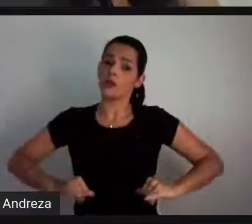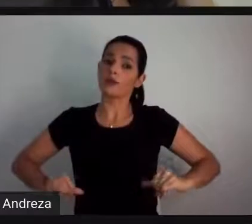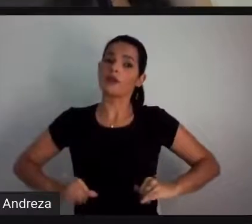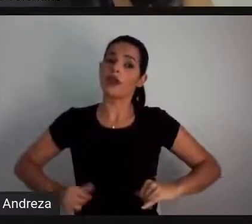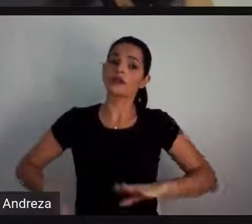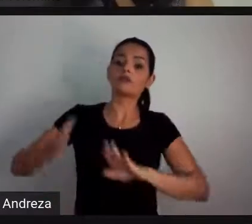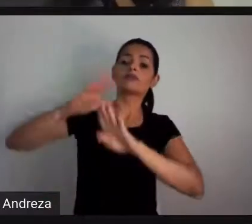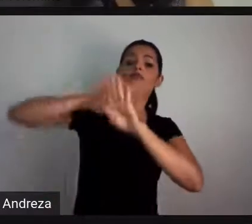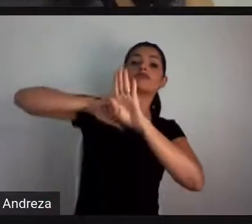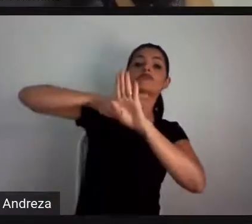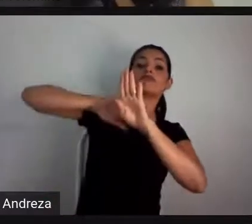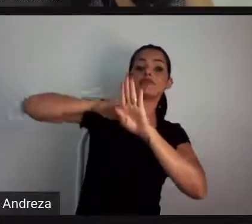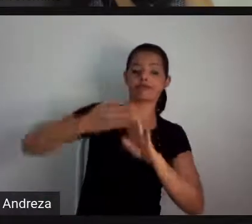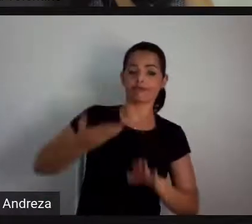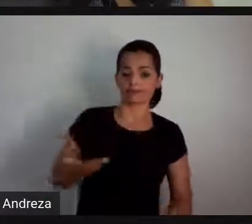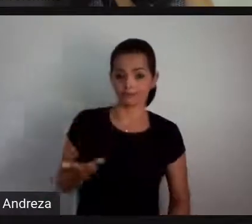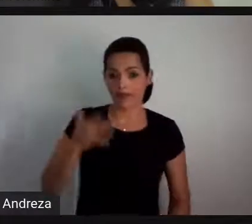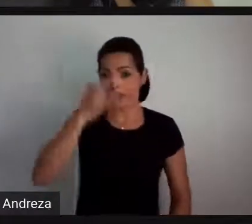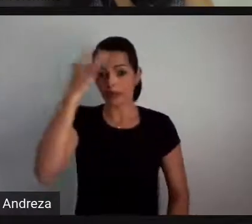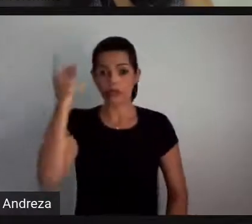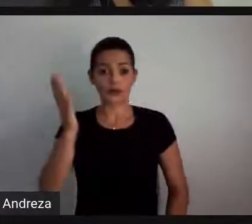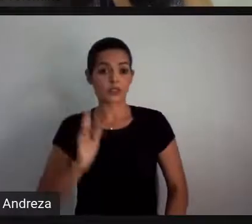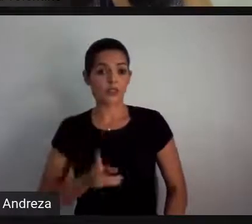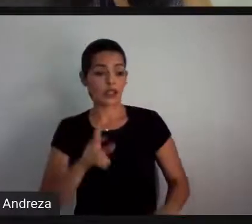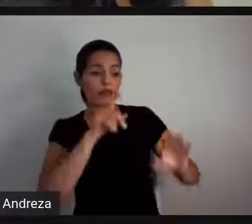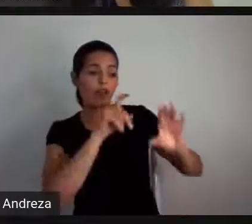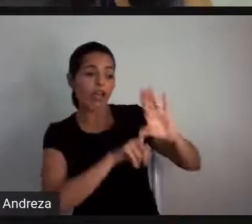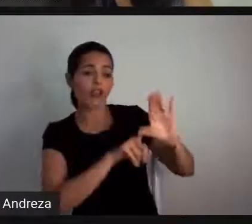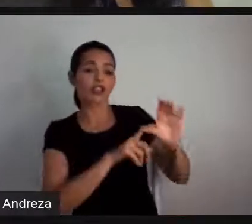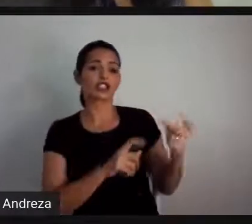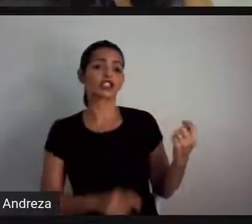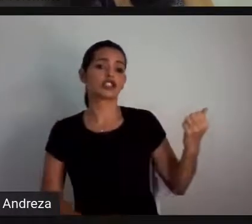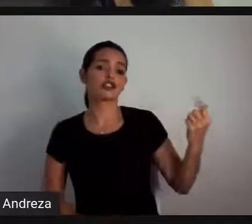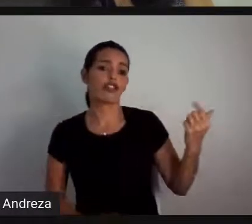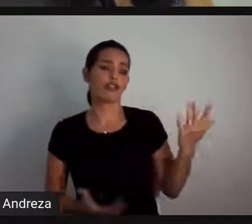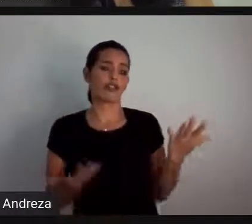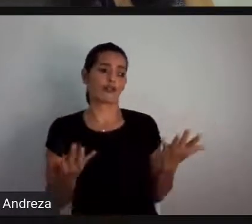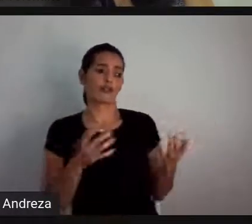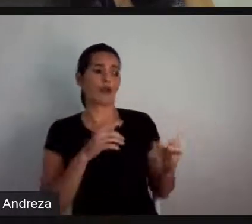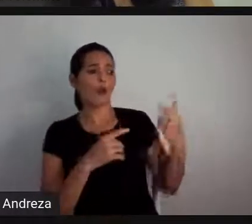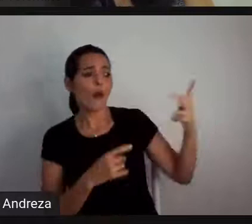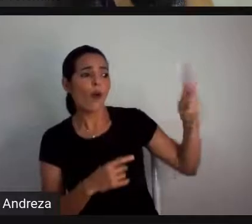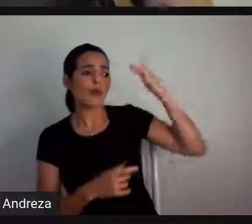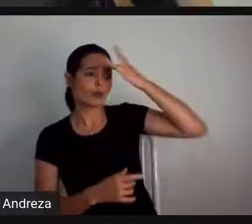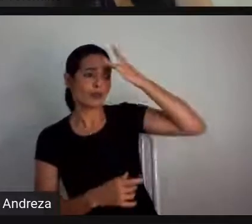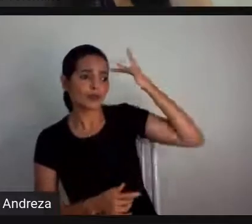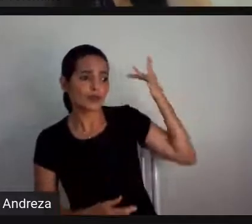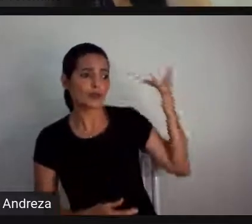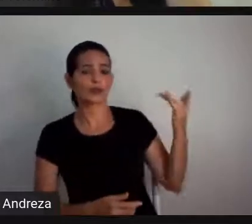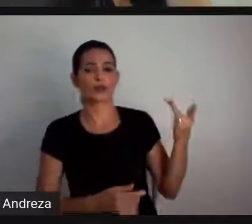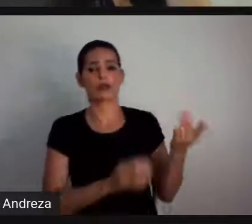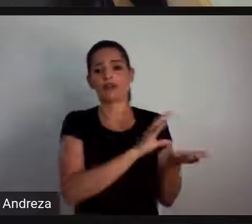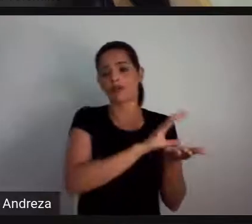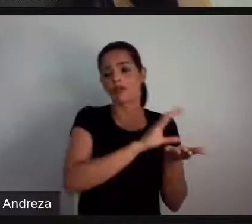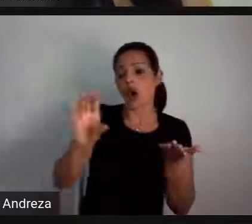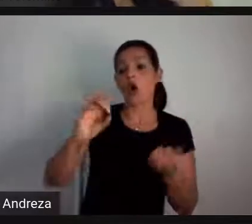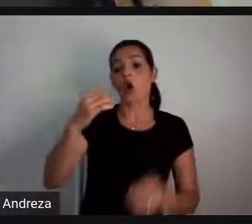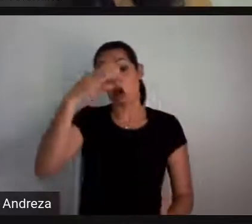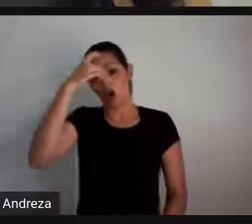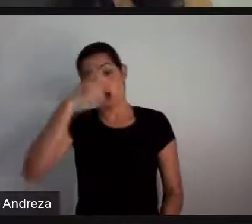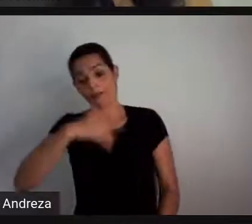também. Para as pessoas que são sempre dependentes financeiros do outro, para as pessoas que estão sempre facilitando a vida financeira do outro, pagando